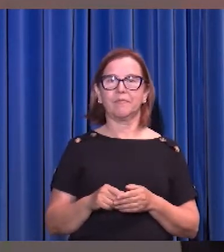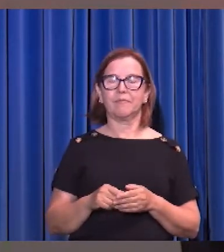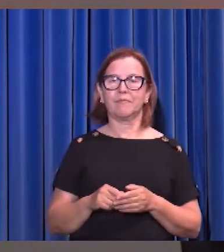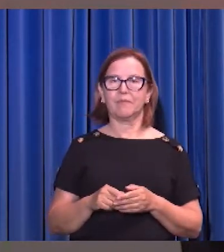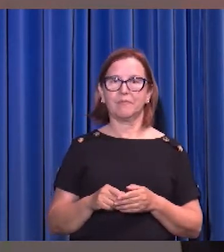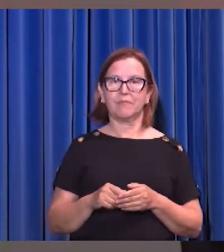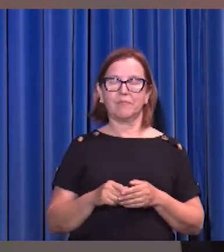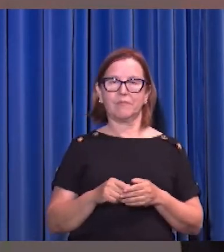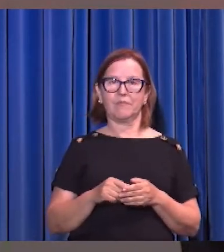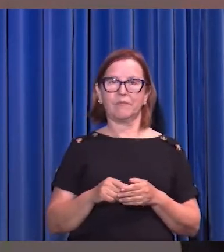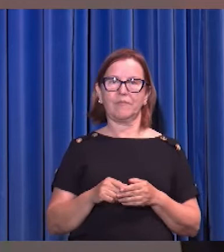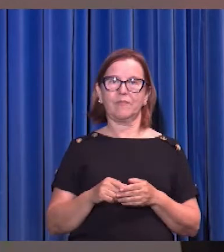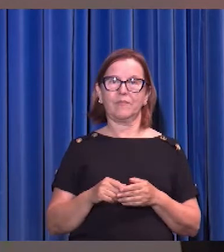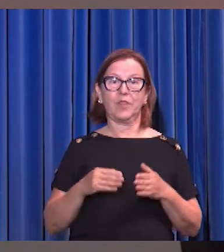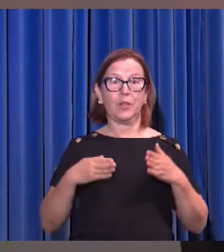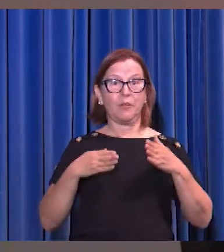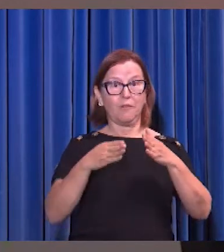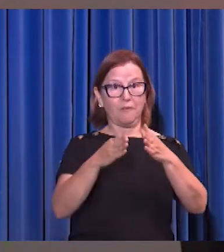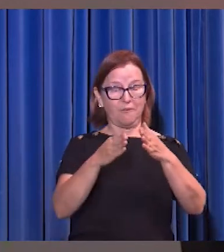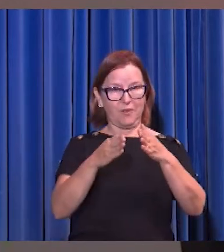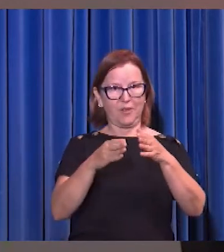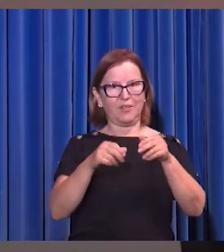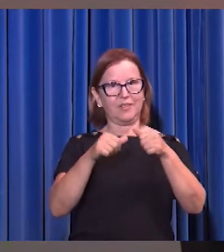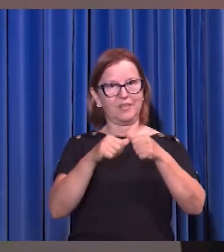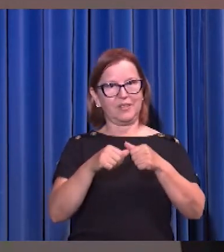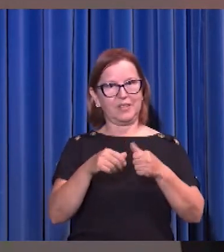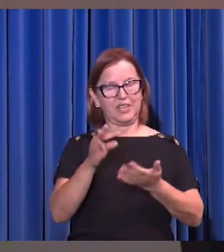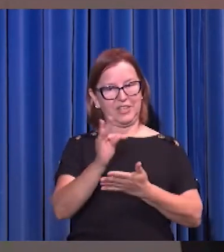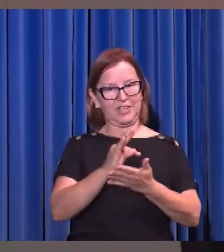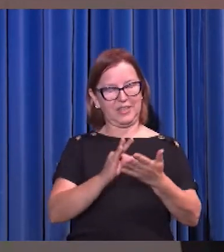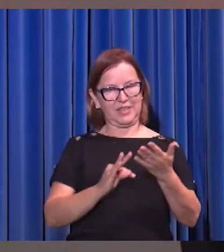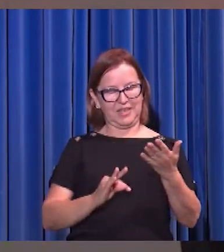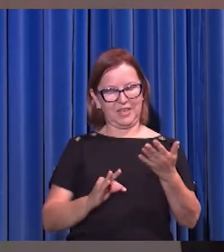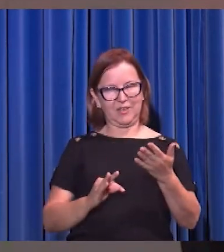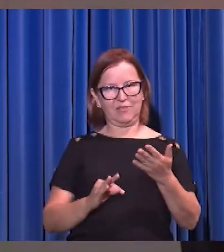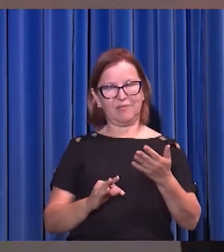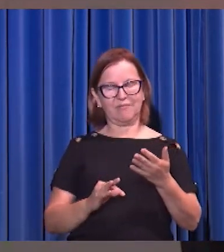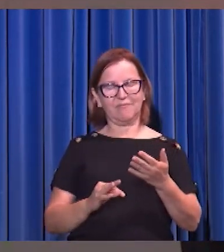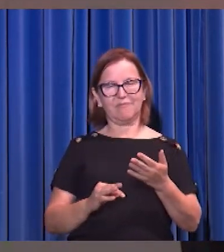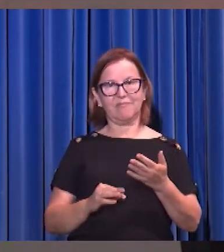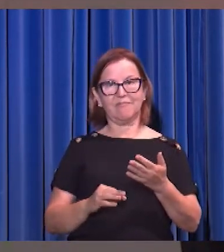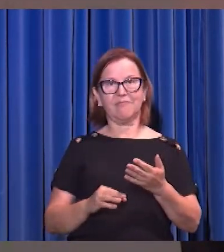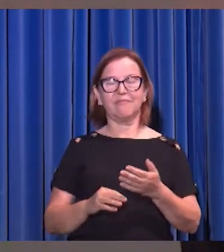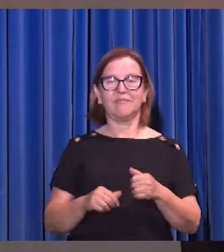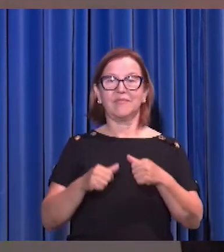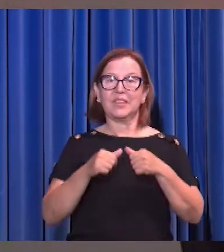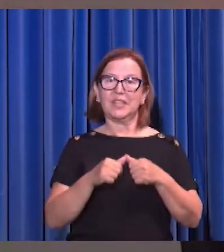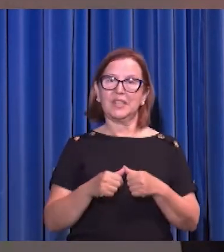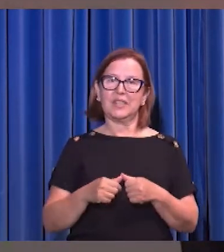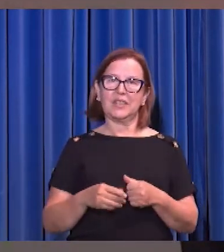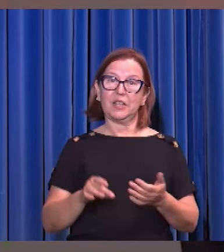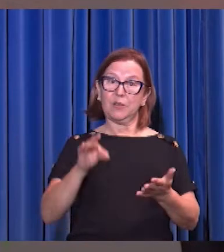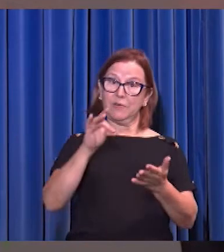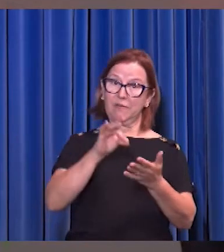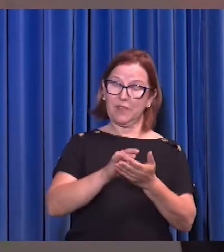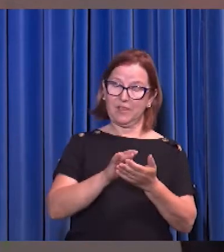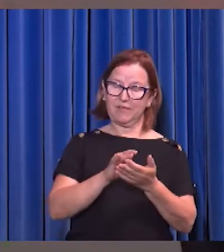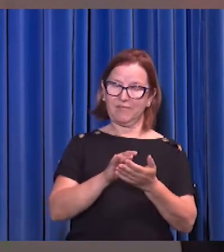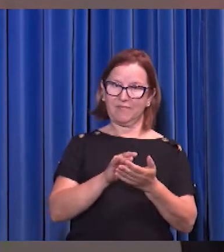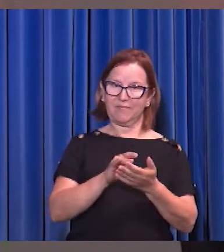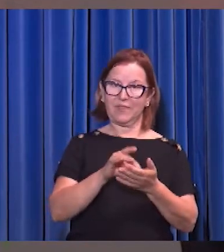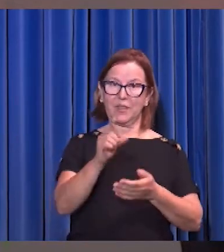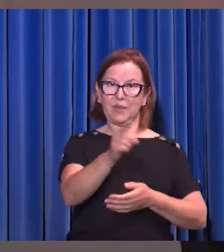desse início aqui, dessa passagem que nós vamos meditar hoje, está no fato de que o nosso